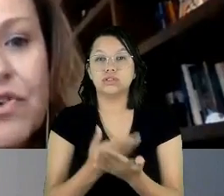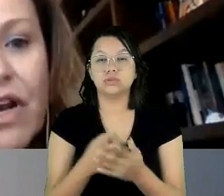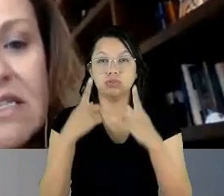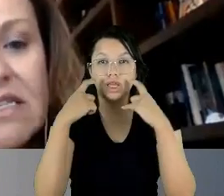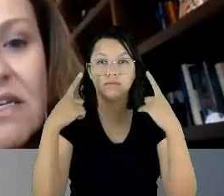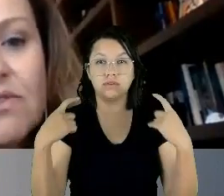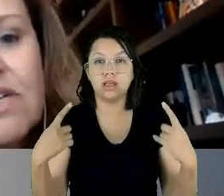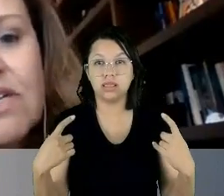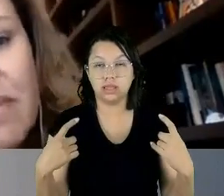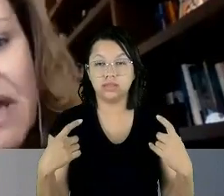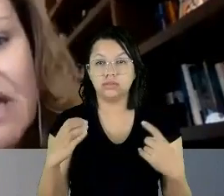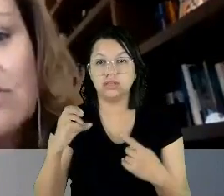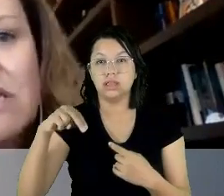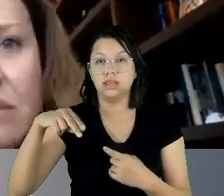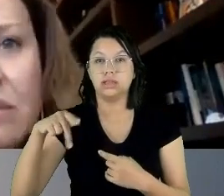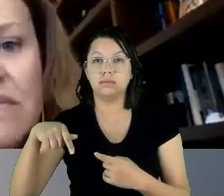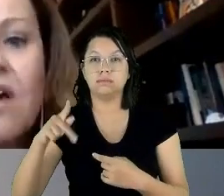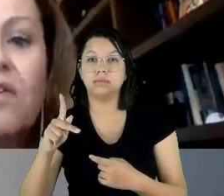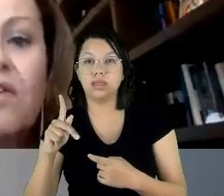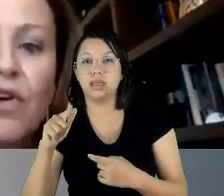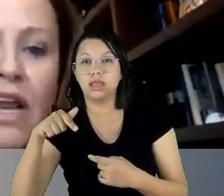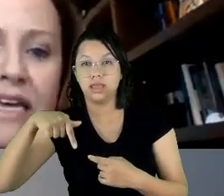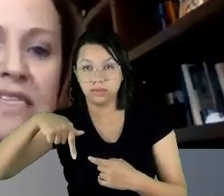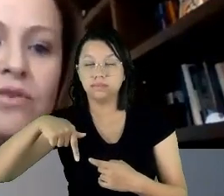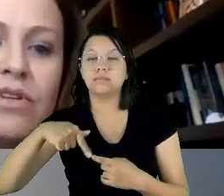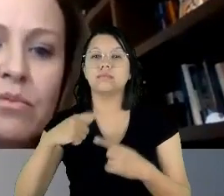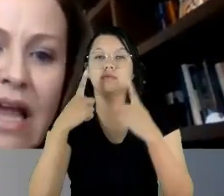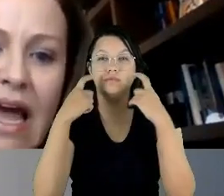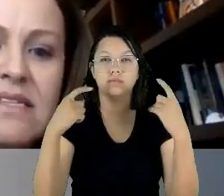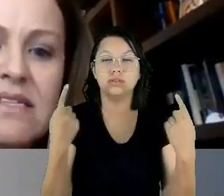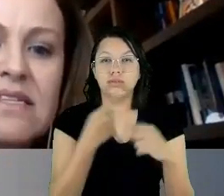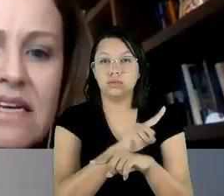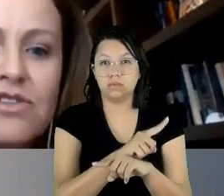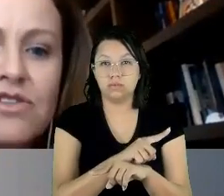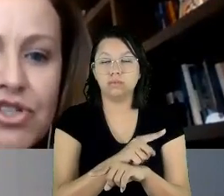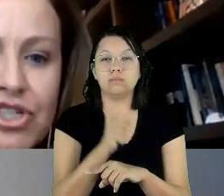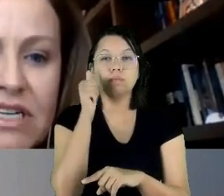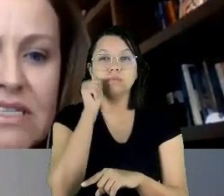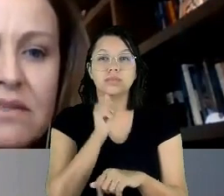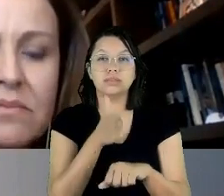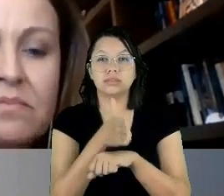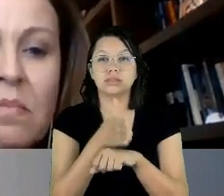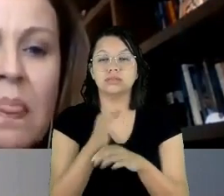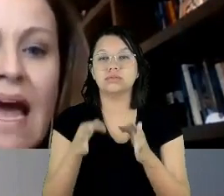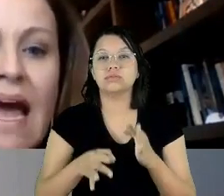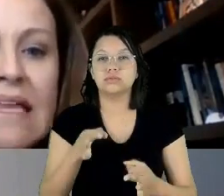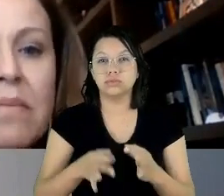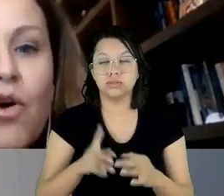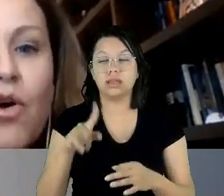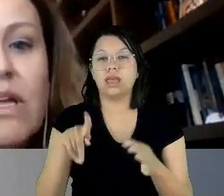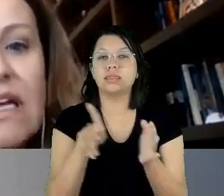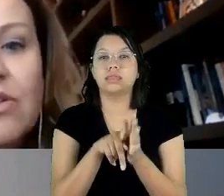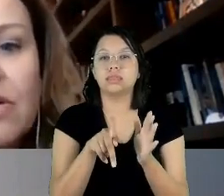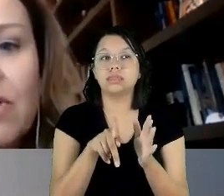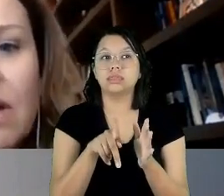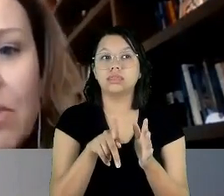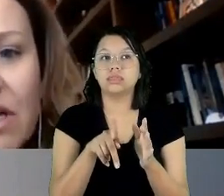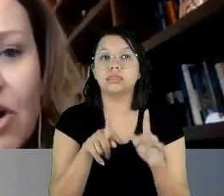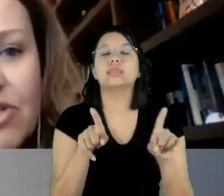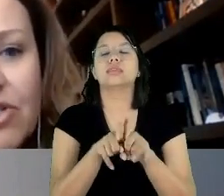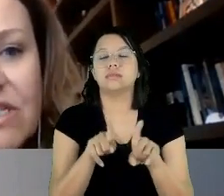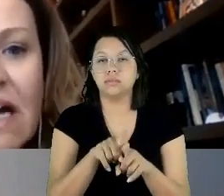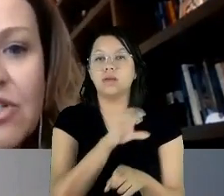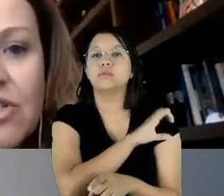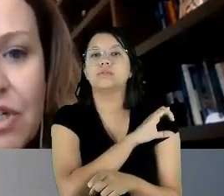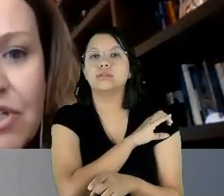de Violência e do CNPq nos temas Violência contra Mulheres e Acesso à Justiça. É também coordenadora do